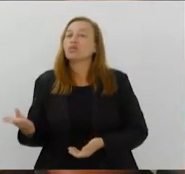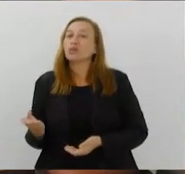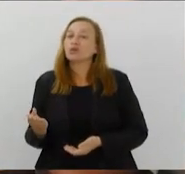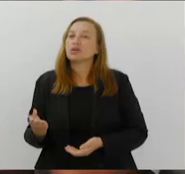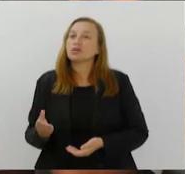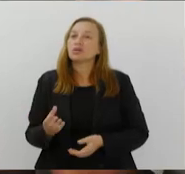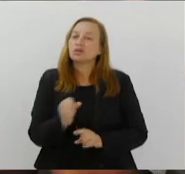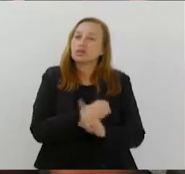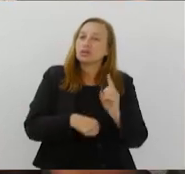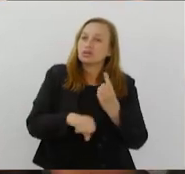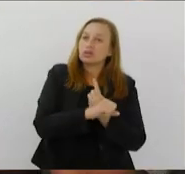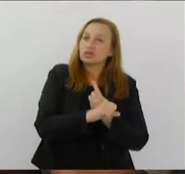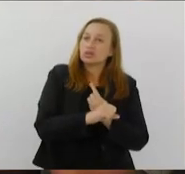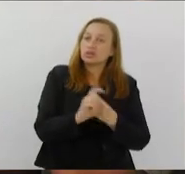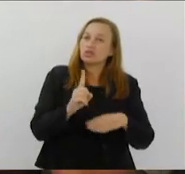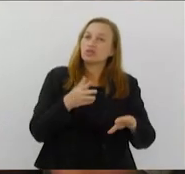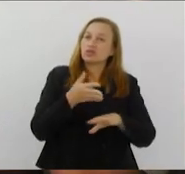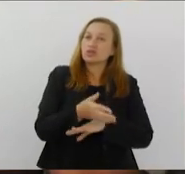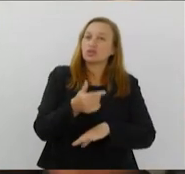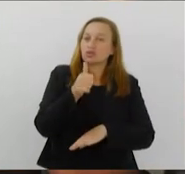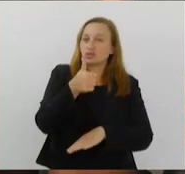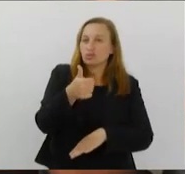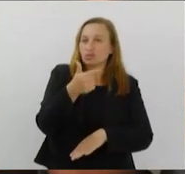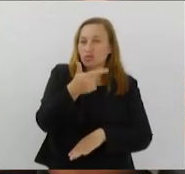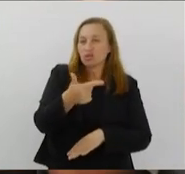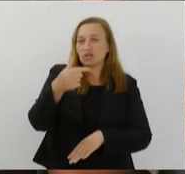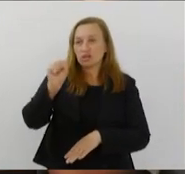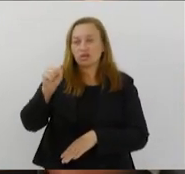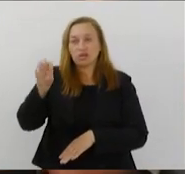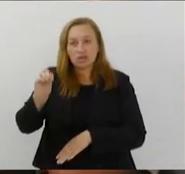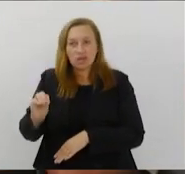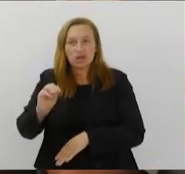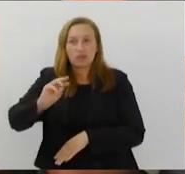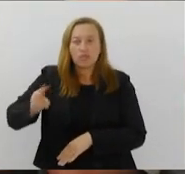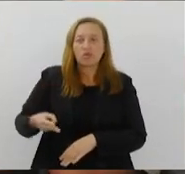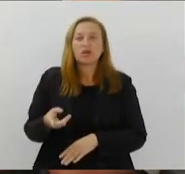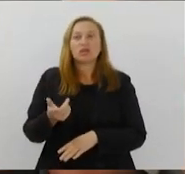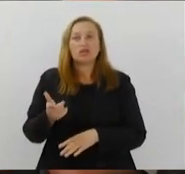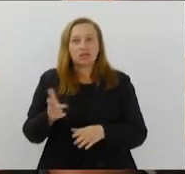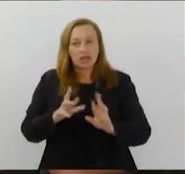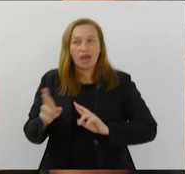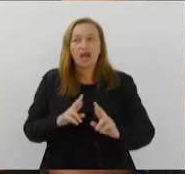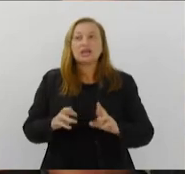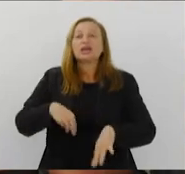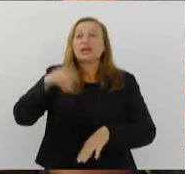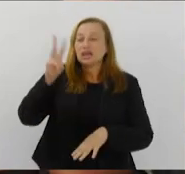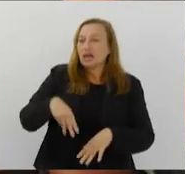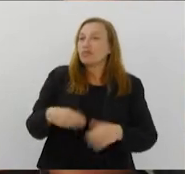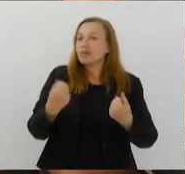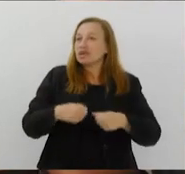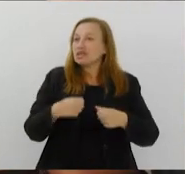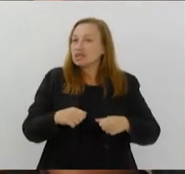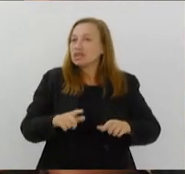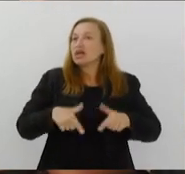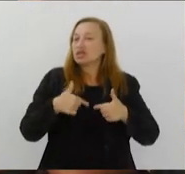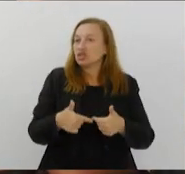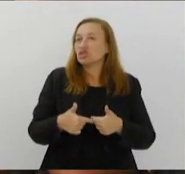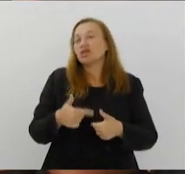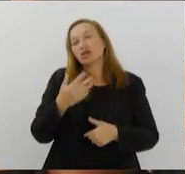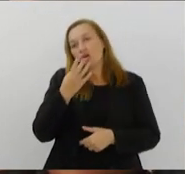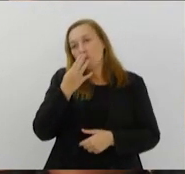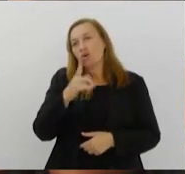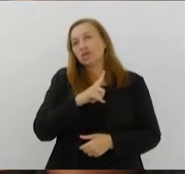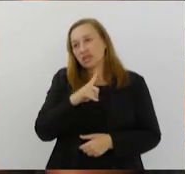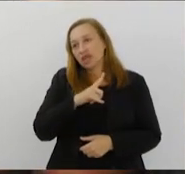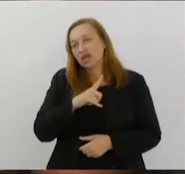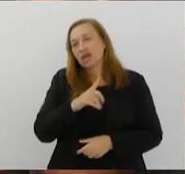assistência social esse número não chega a 280 milhões. Tem alguma coisa de errado? Quem precisa ser assistido, regra geral? Tem cor. Assistência